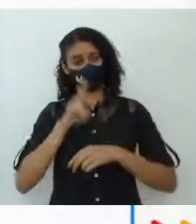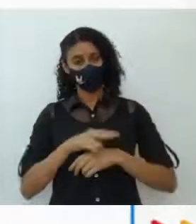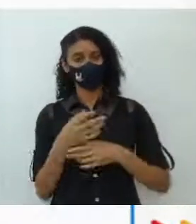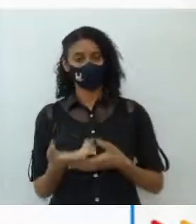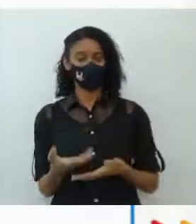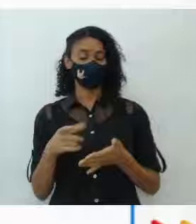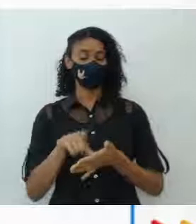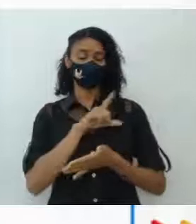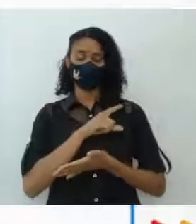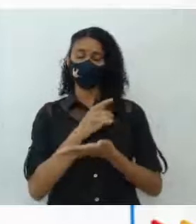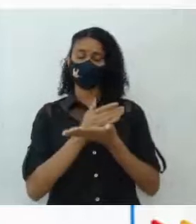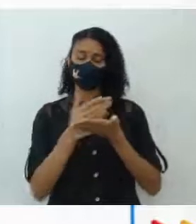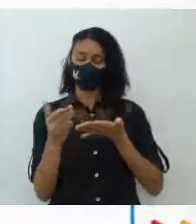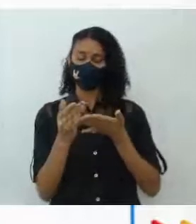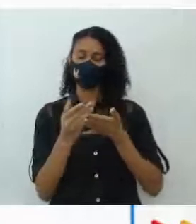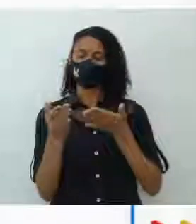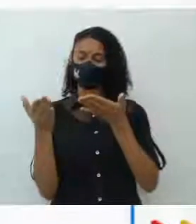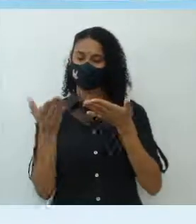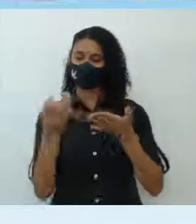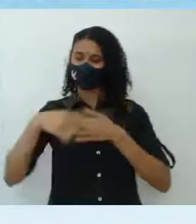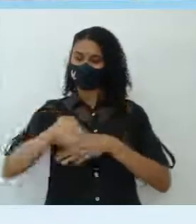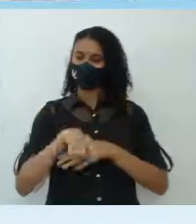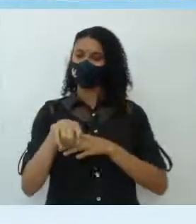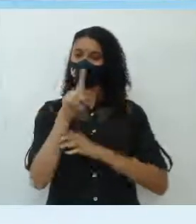inicialmente, eu faço um convite para você aí no